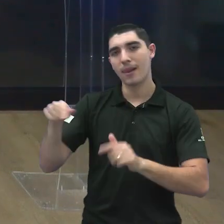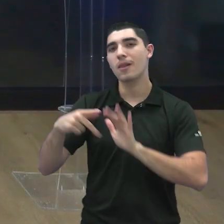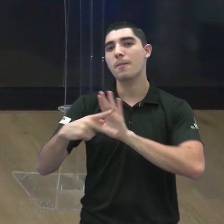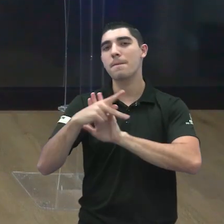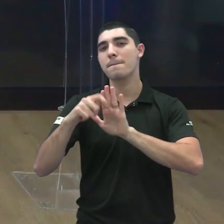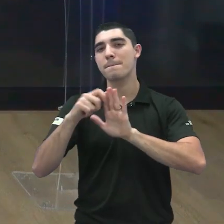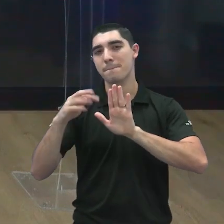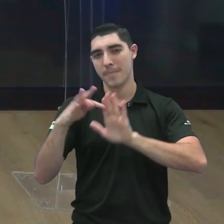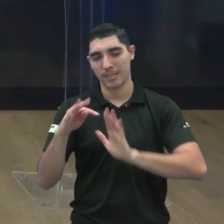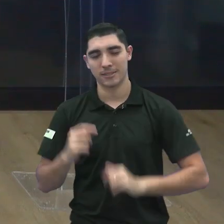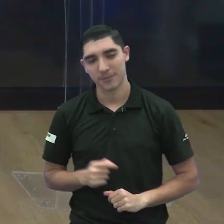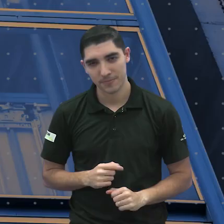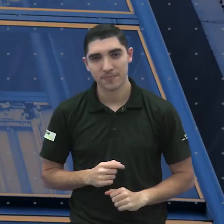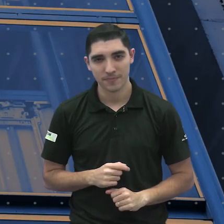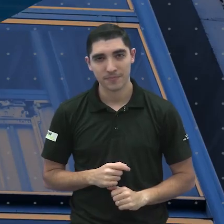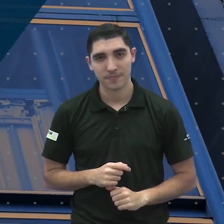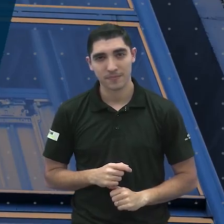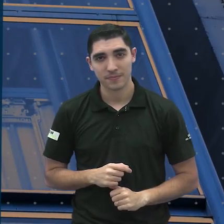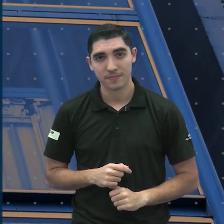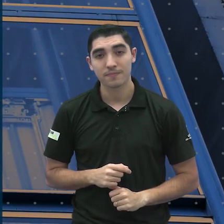emprego abertas no PAT.